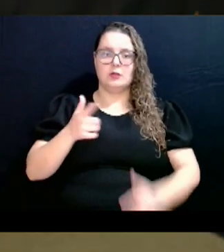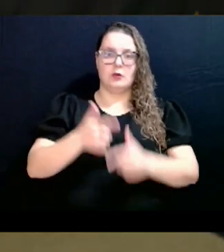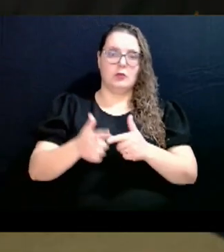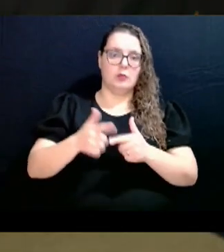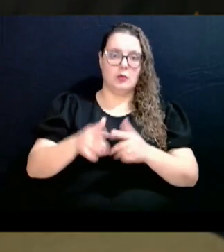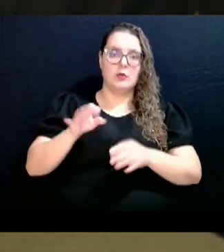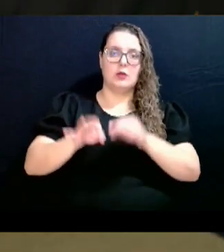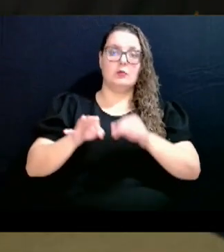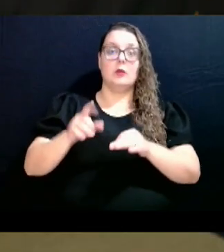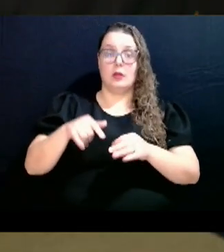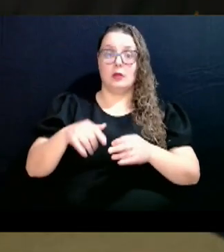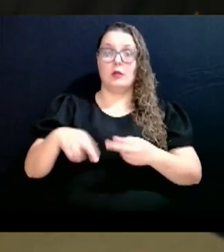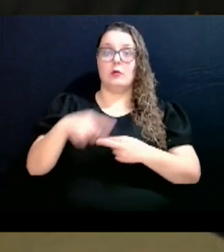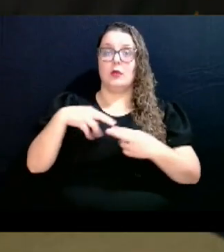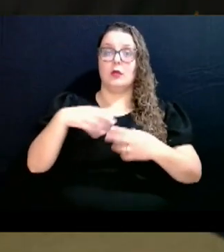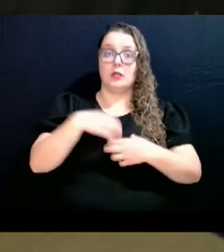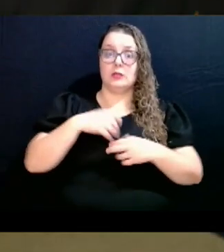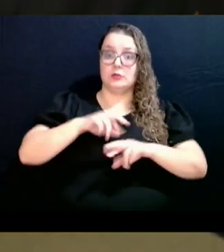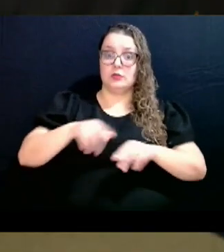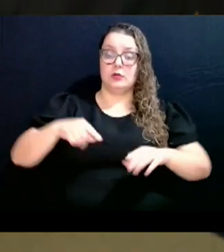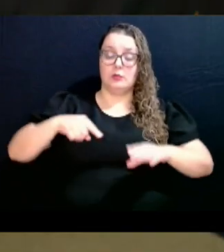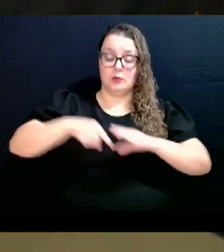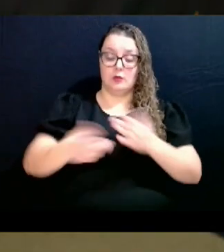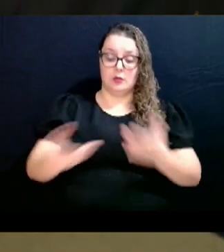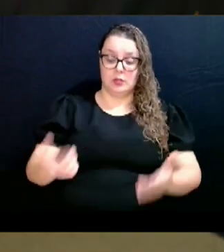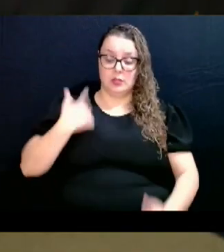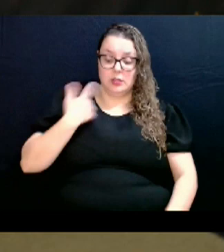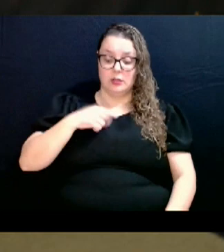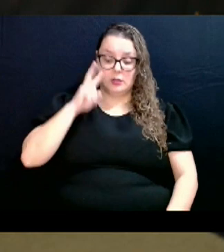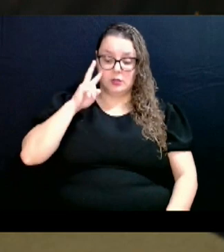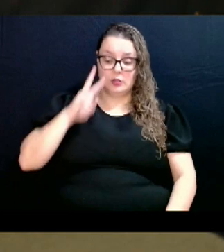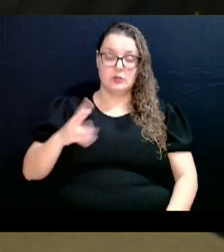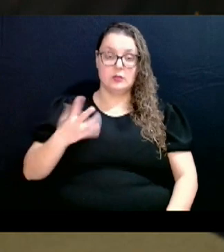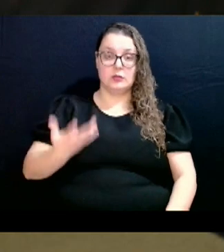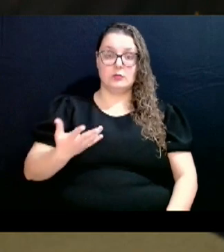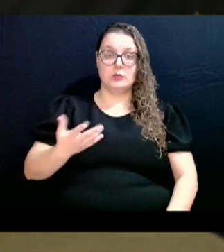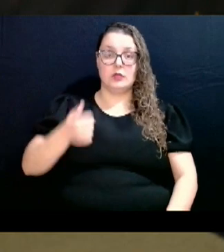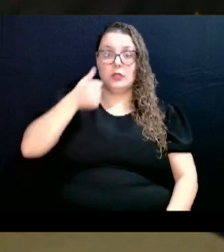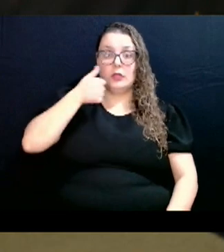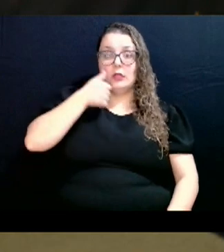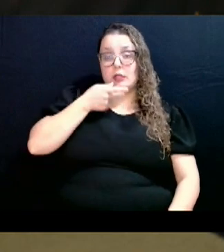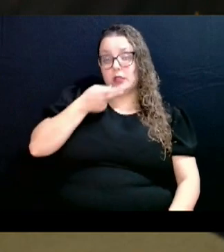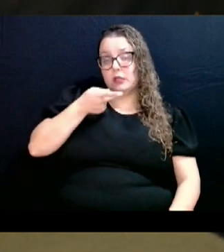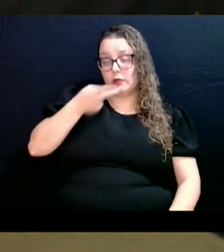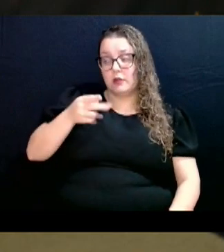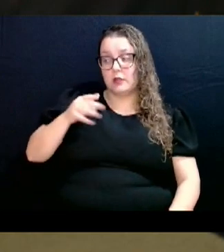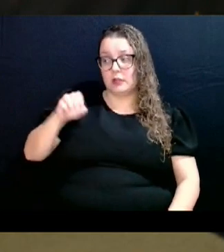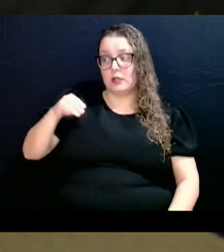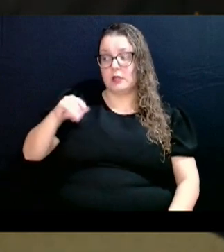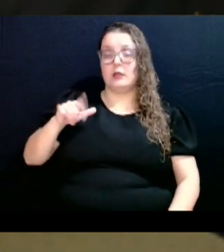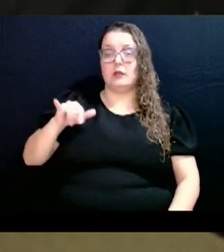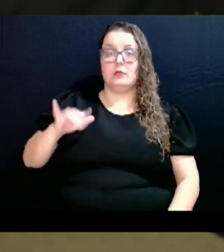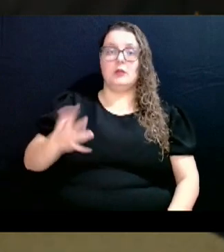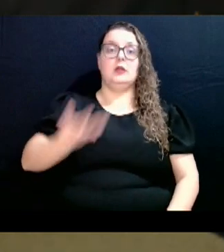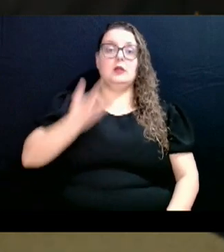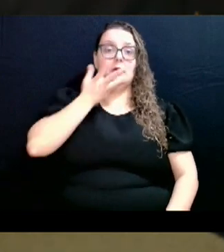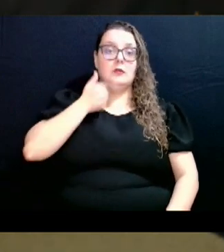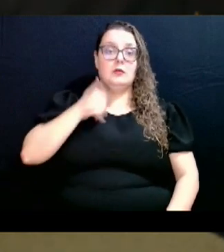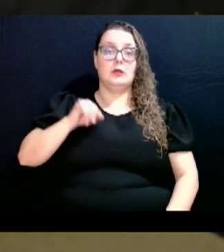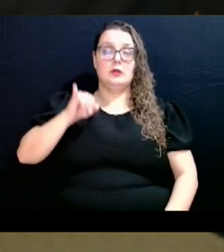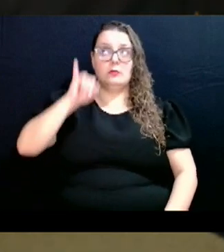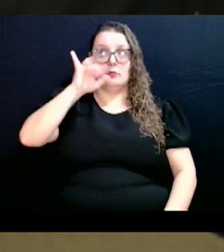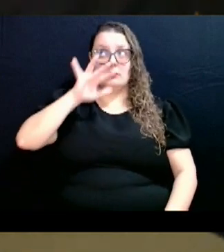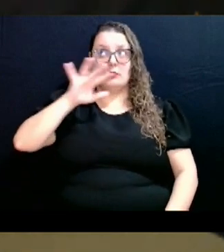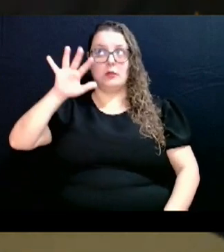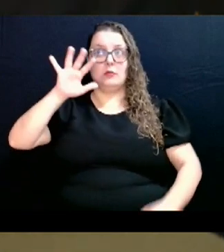emocional muito profunda que a gente acabou de presenciar na fala da Emily, né? Muitas vezes a criança passa a ter uma imagem distorcida de